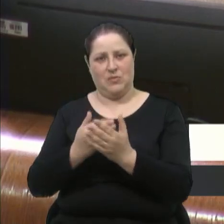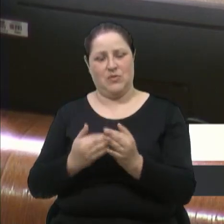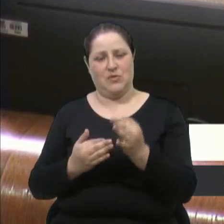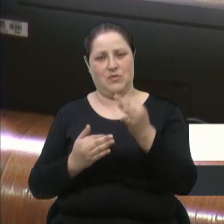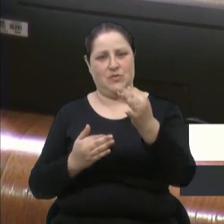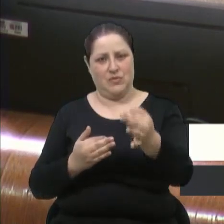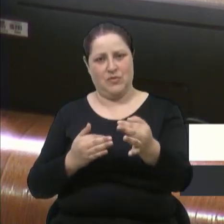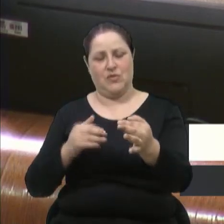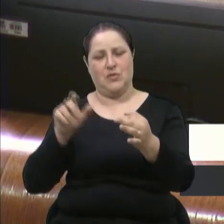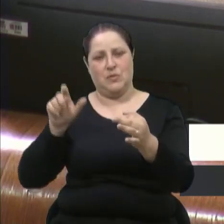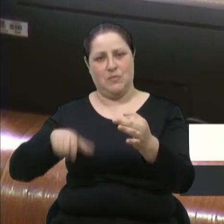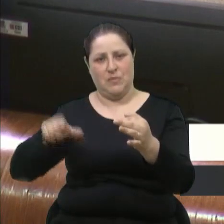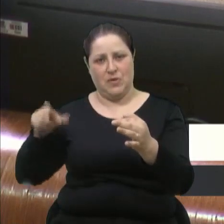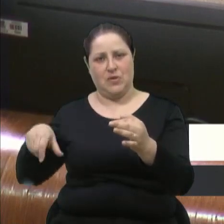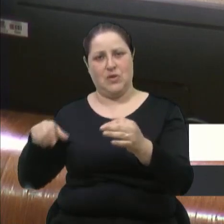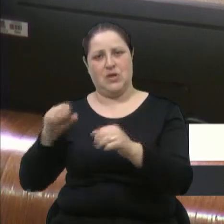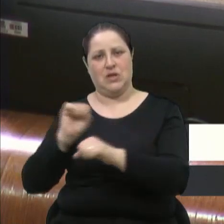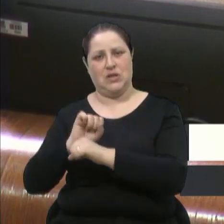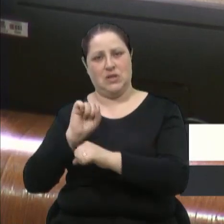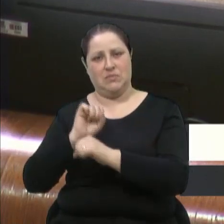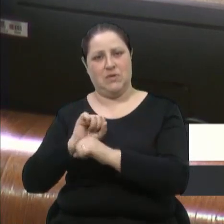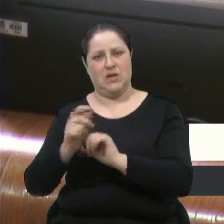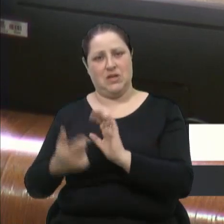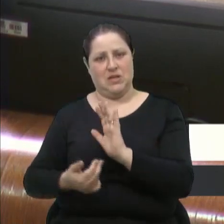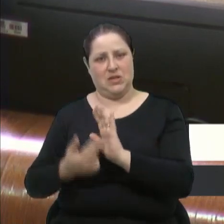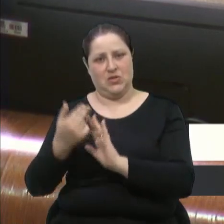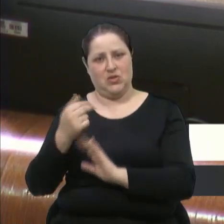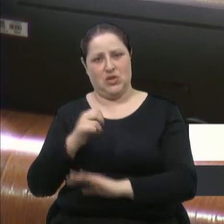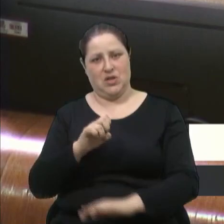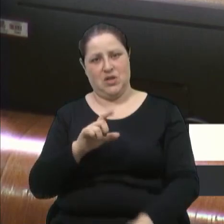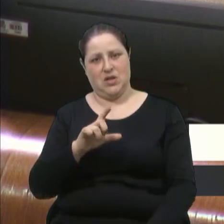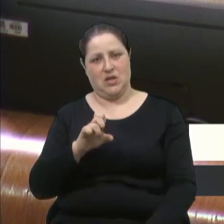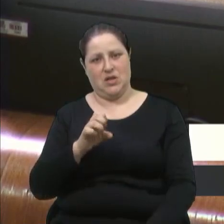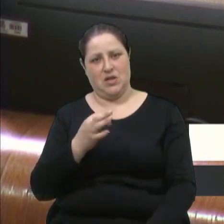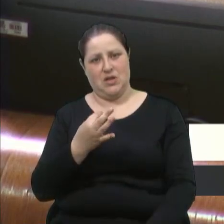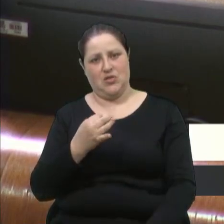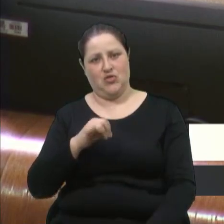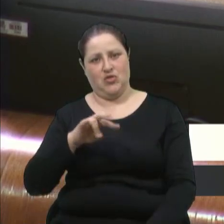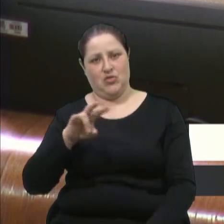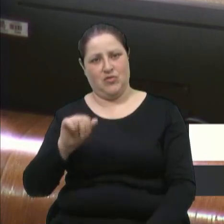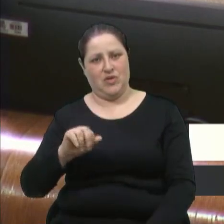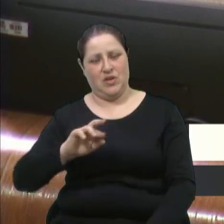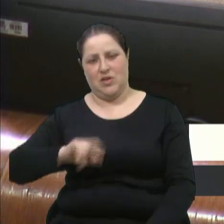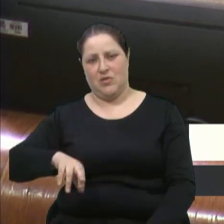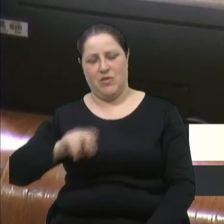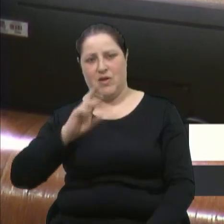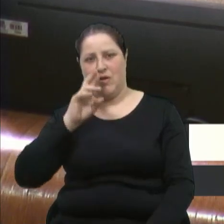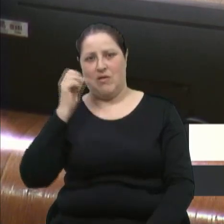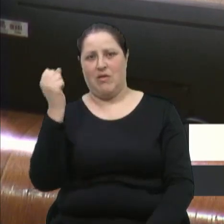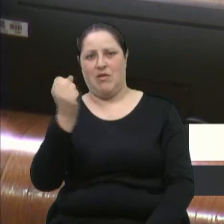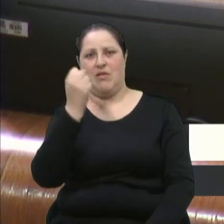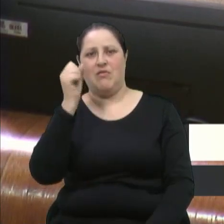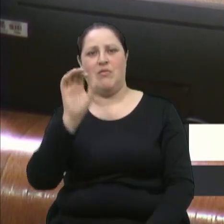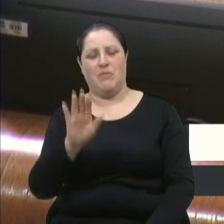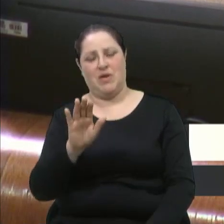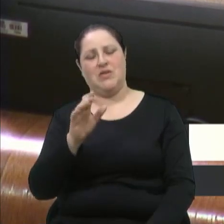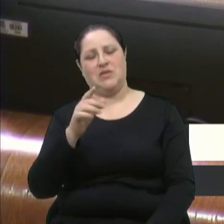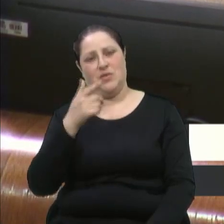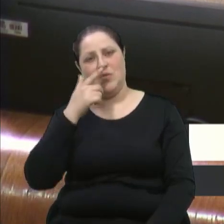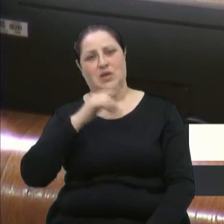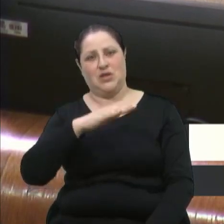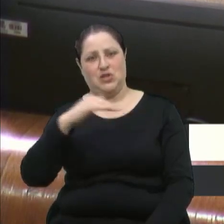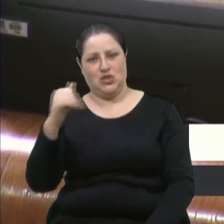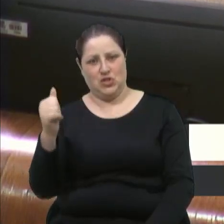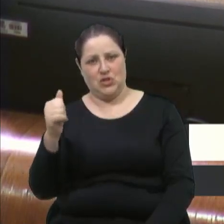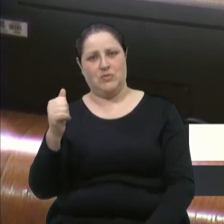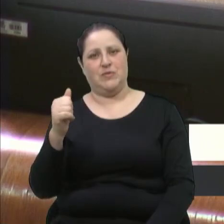que estão aguardando cirurgias eletivas também serão chamadas, e sem dúvida alguma um dia importantíssimo para Caxias do Sul. Que bom que